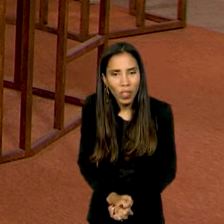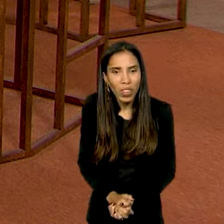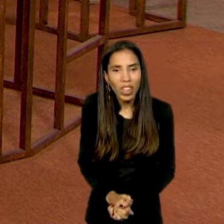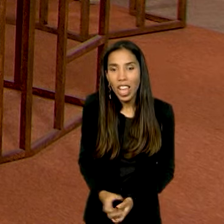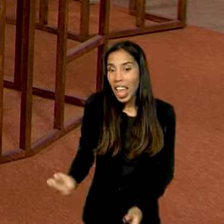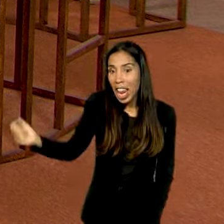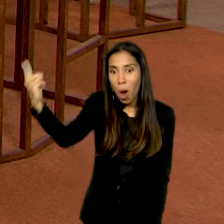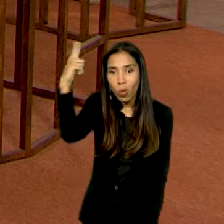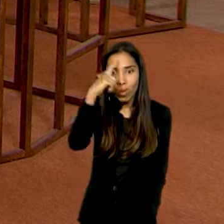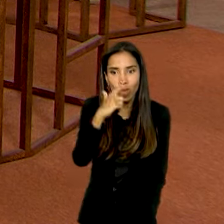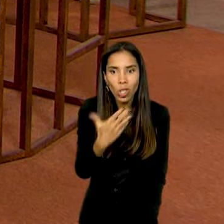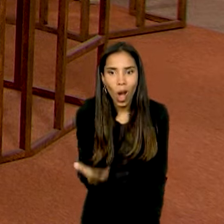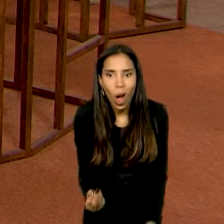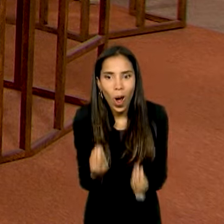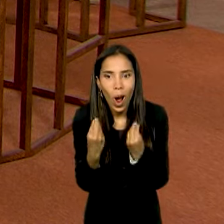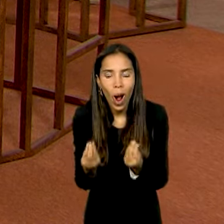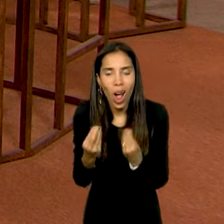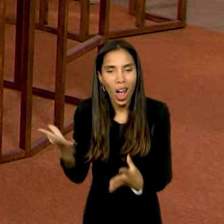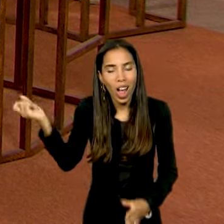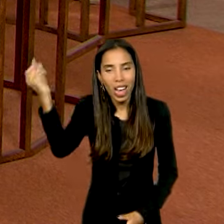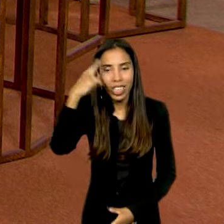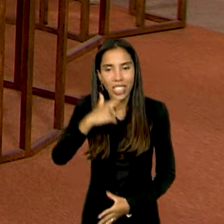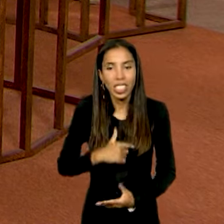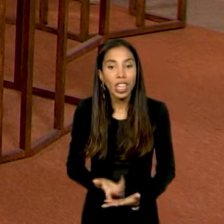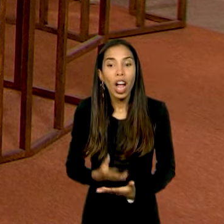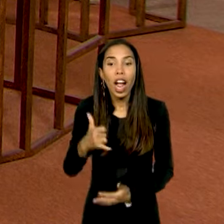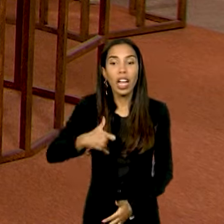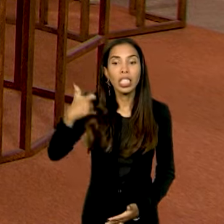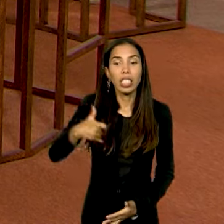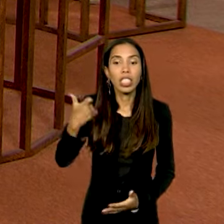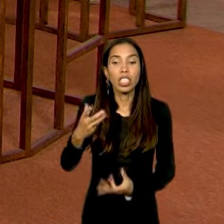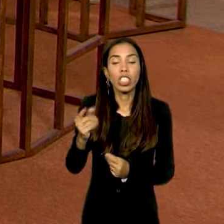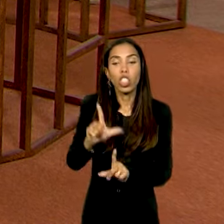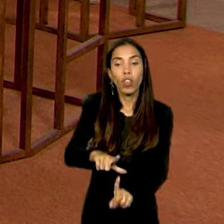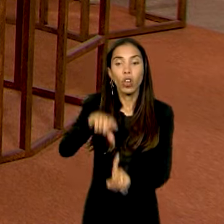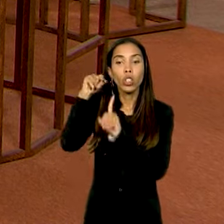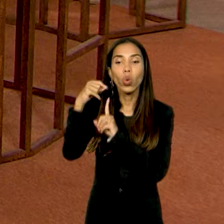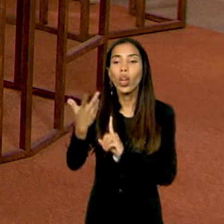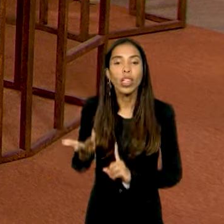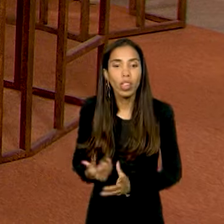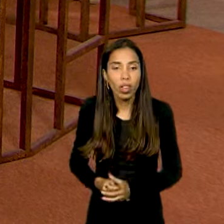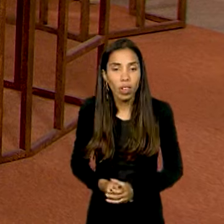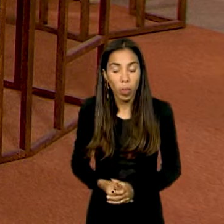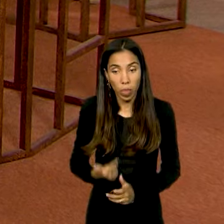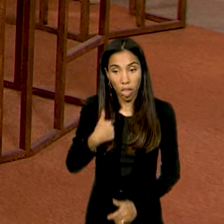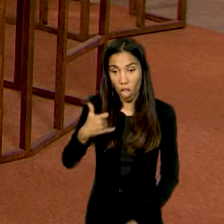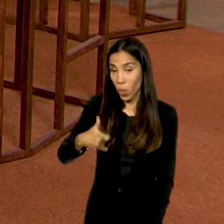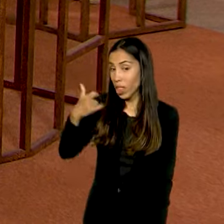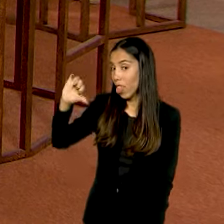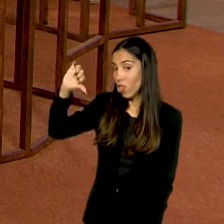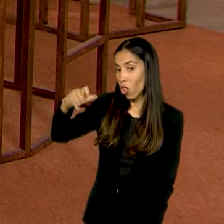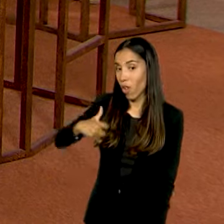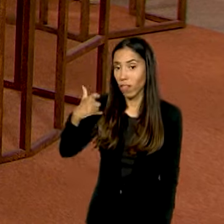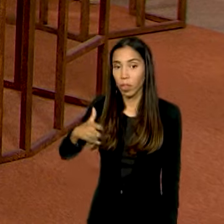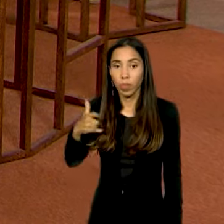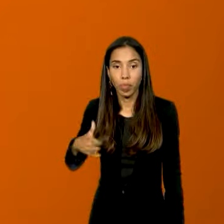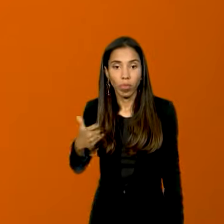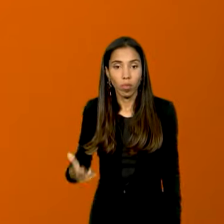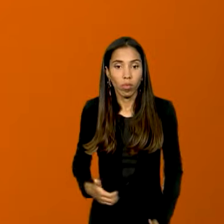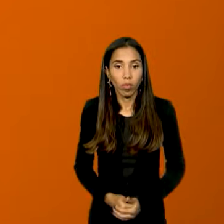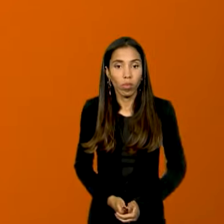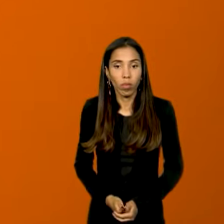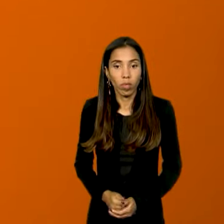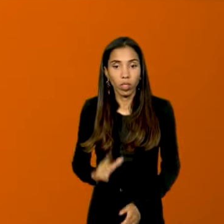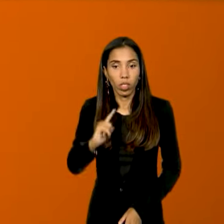Sol, Leti é um não. Sol, né? É. Como é que foi? Você tinha quantos anos quando você foi escolhida assim? Me conta. Eu tinha 9 anos. Oh, meu Deus! Eu